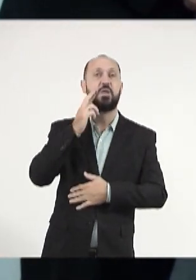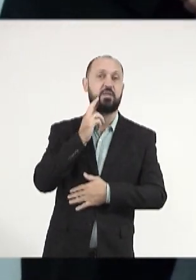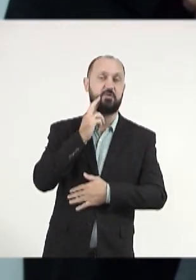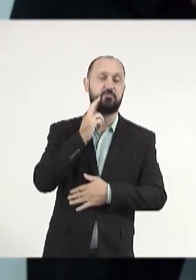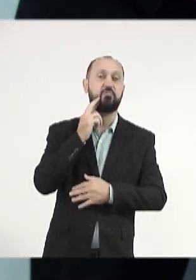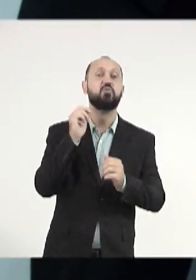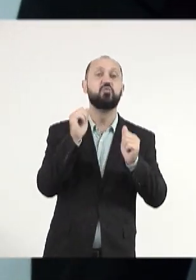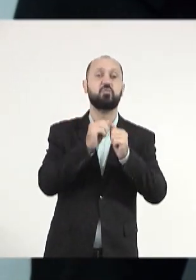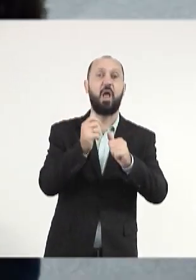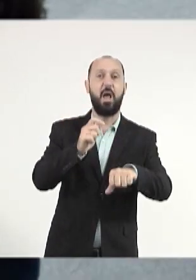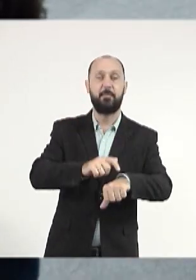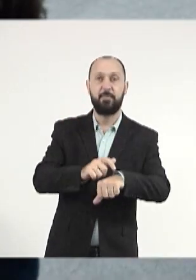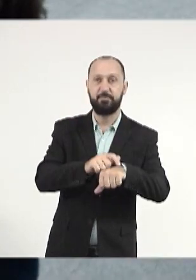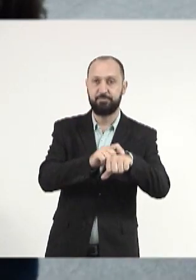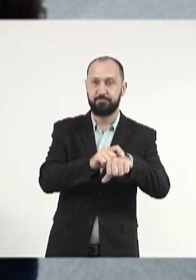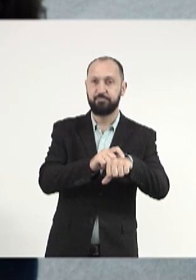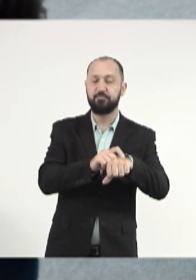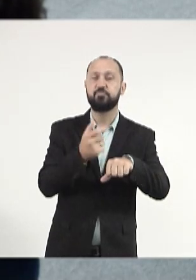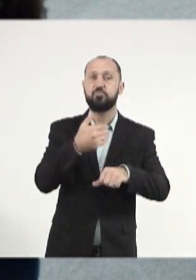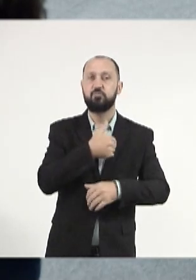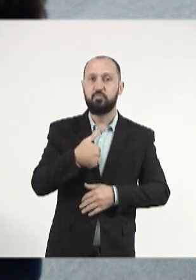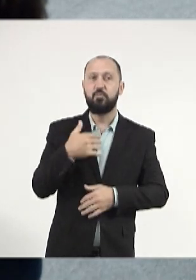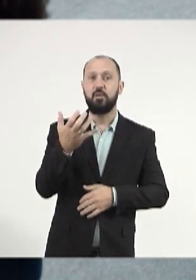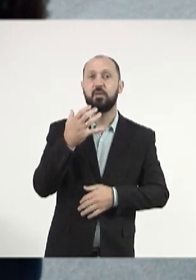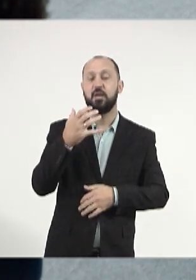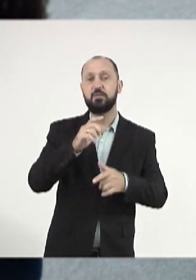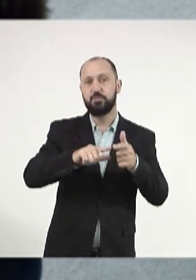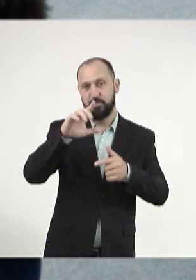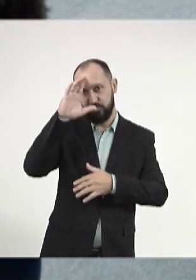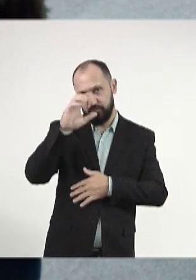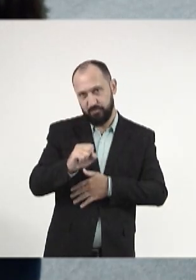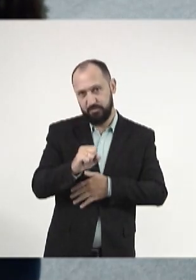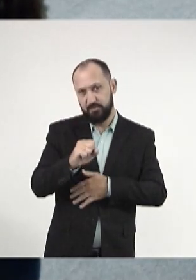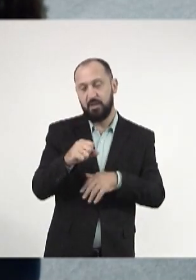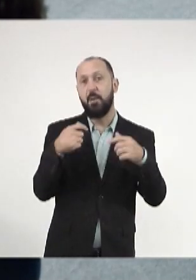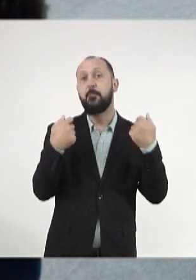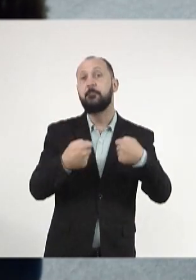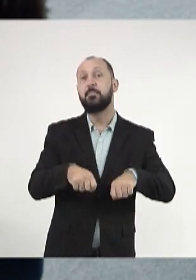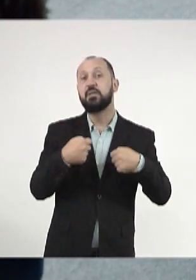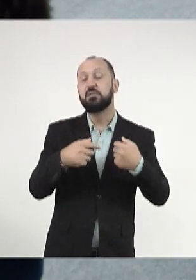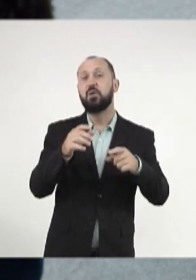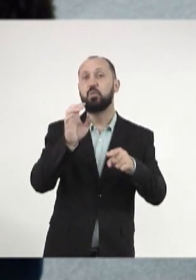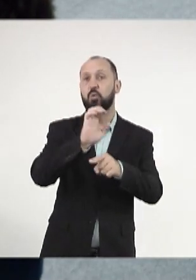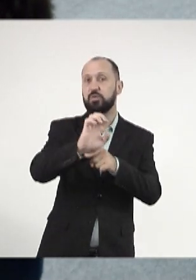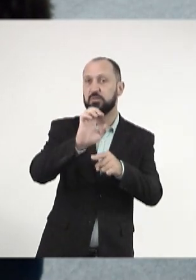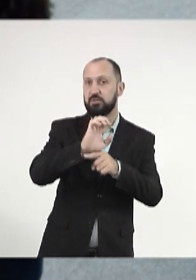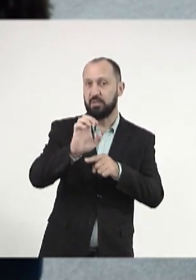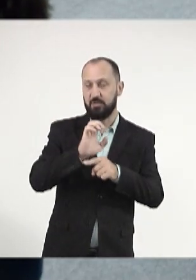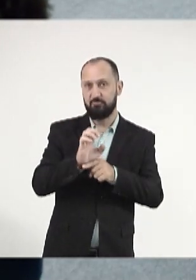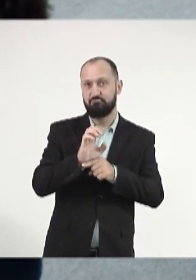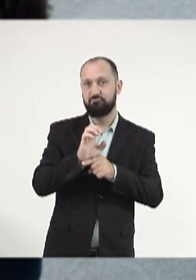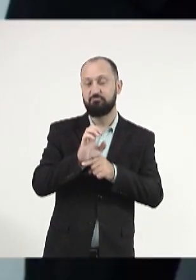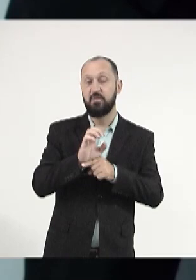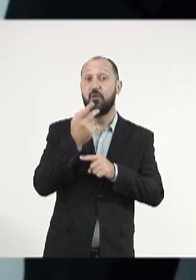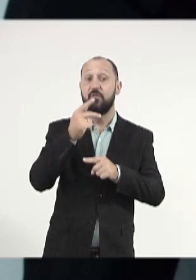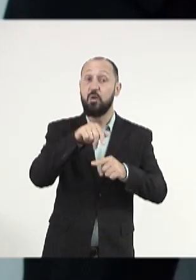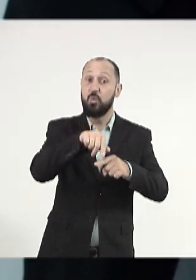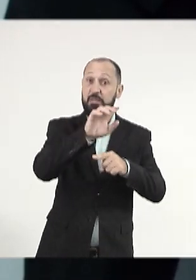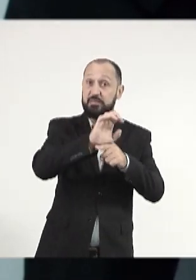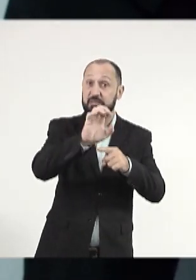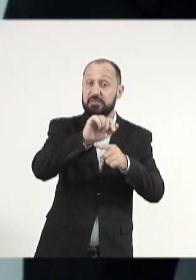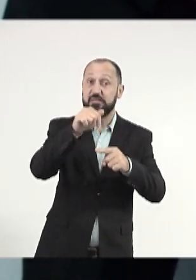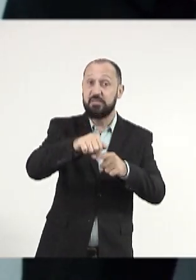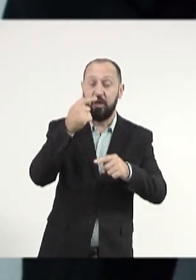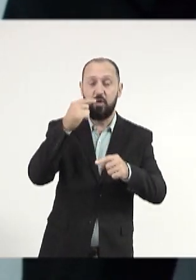Eduardo Riedel neste momento. Então, eu acho que o governo quer resolver. Agora, precisa o Estado. E o Estado, quando eu falo Estado,